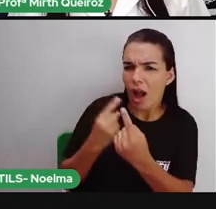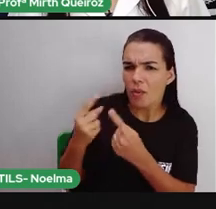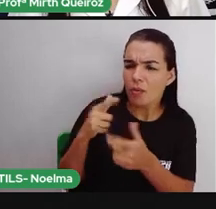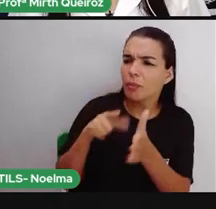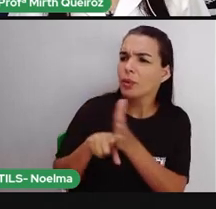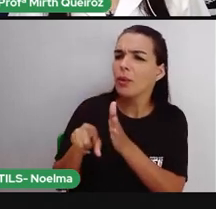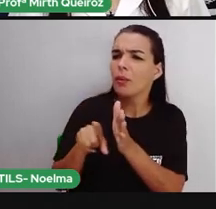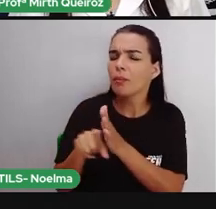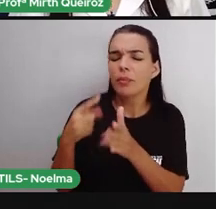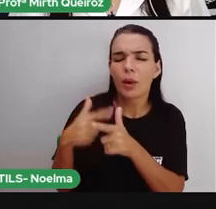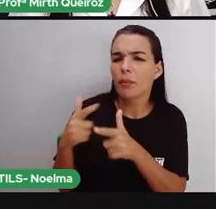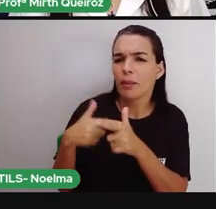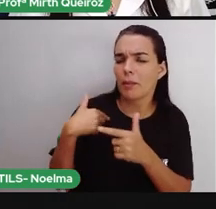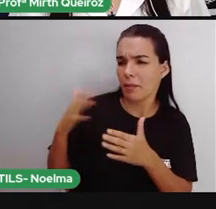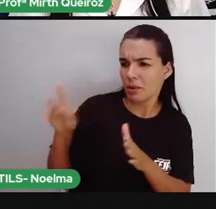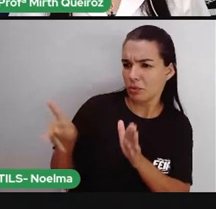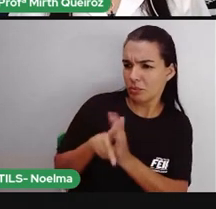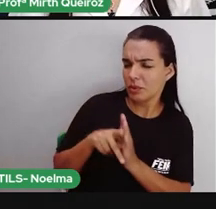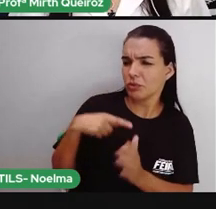dinheiro?